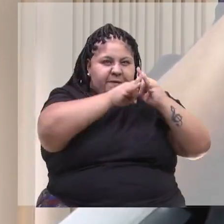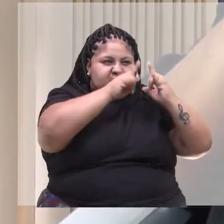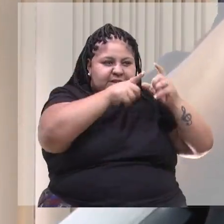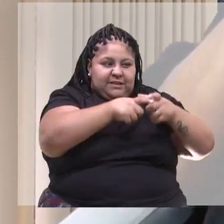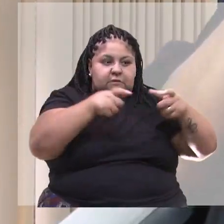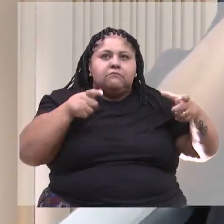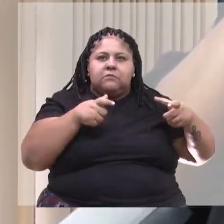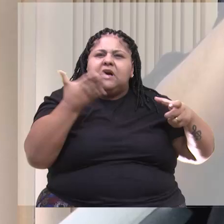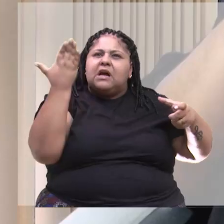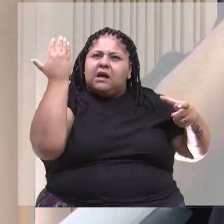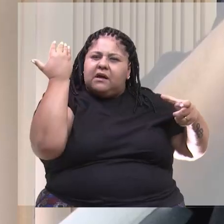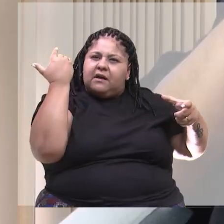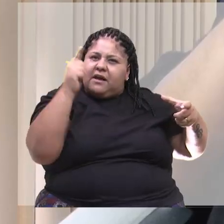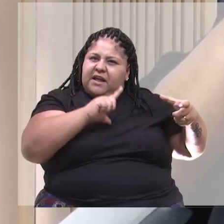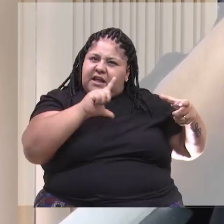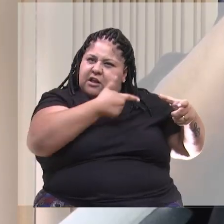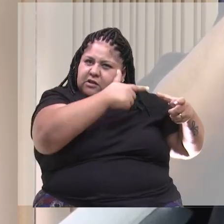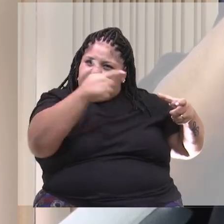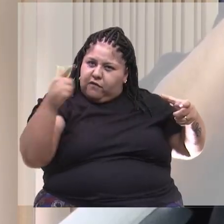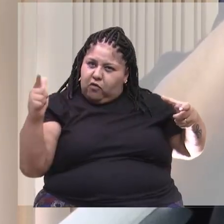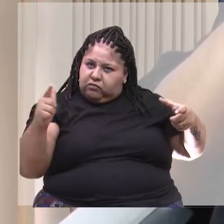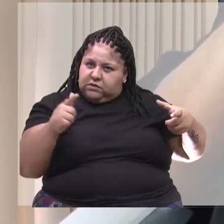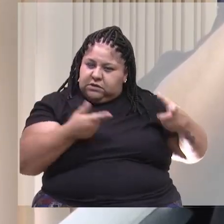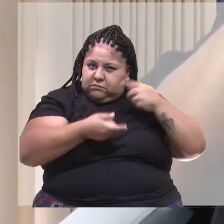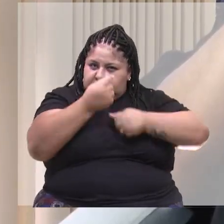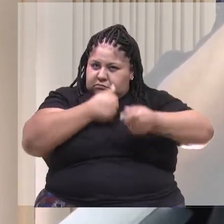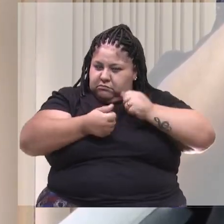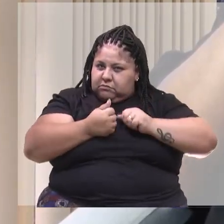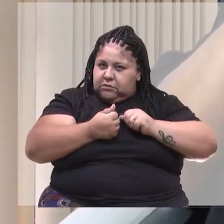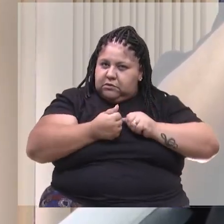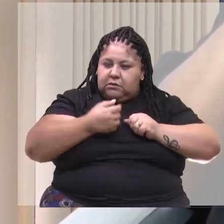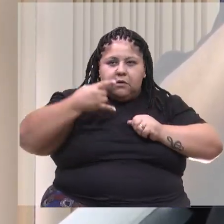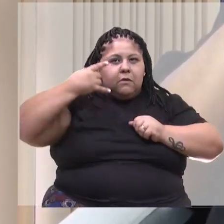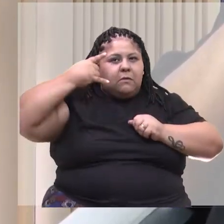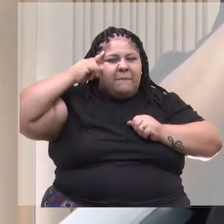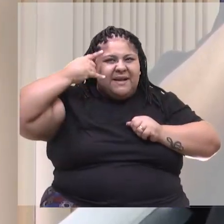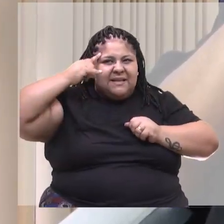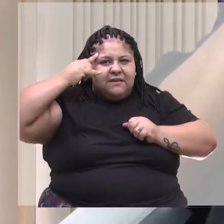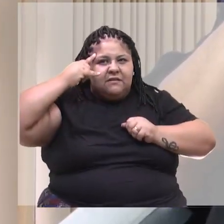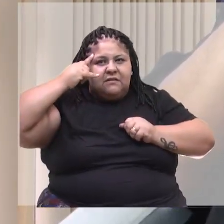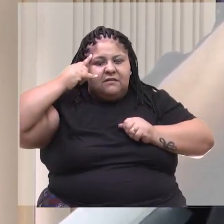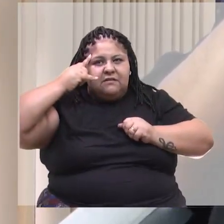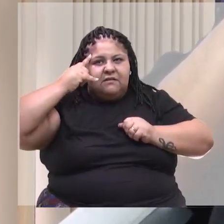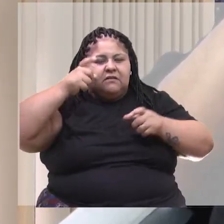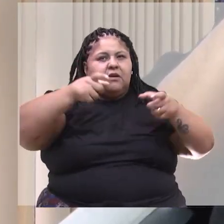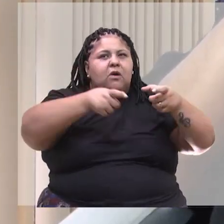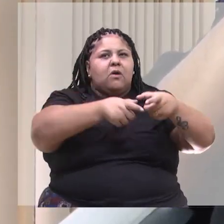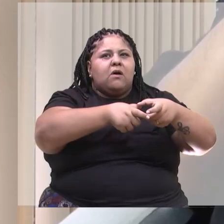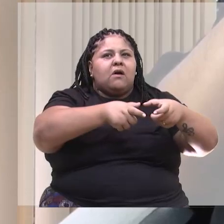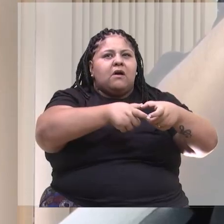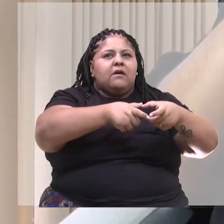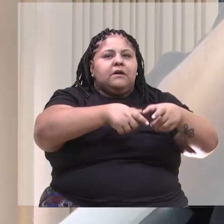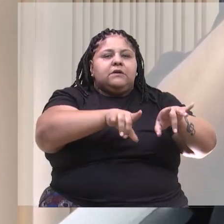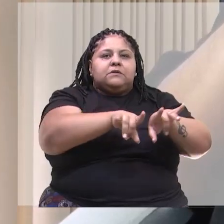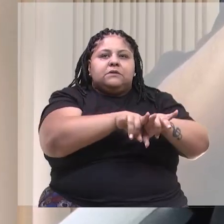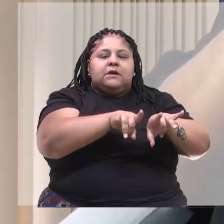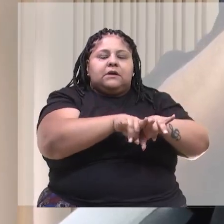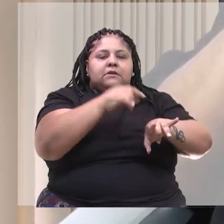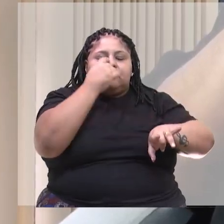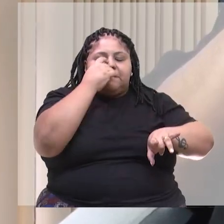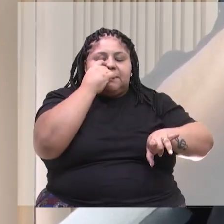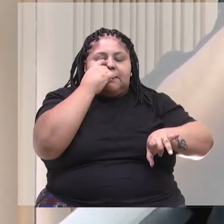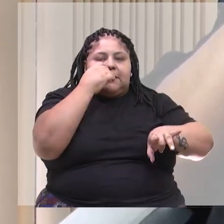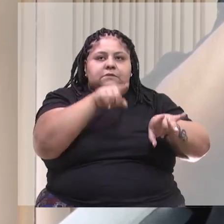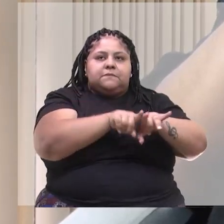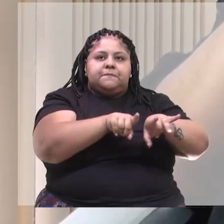grande. Até épocas atrás, quando teve outras administrações, a APADEV era um órgão conhecido aí quase